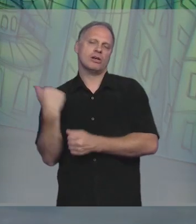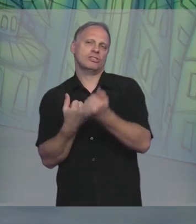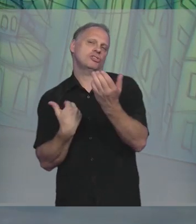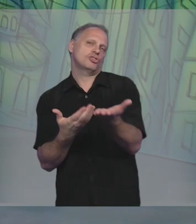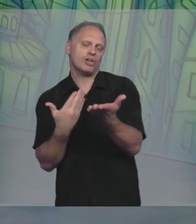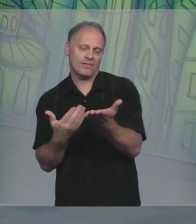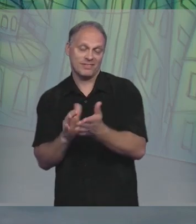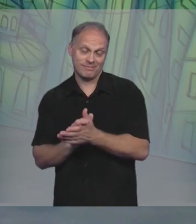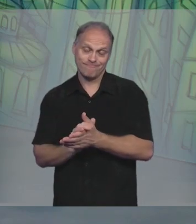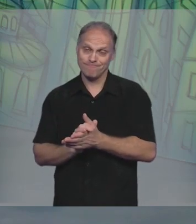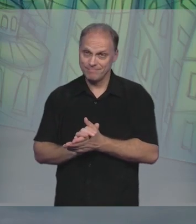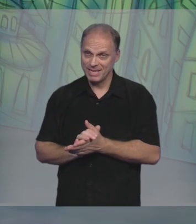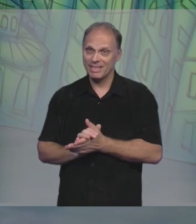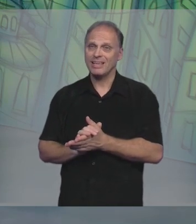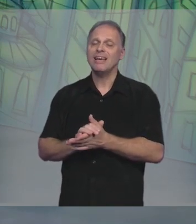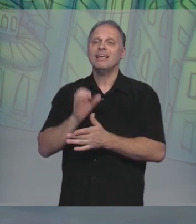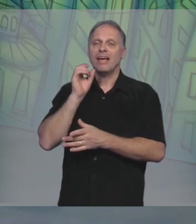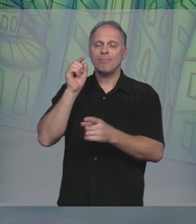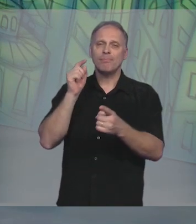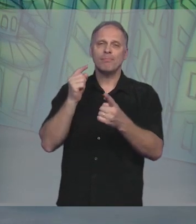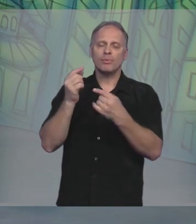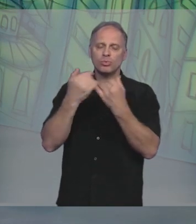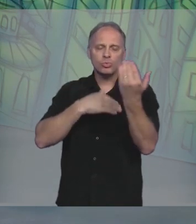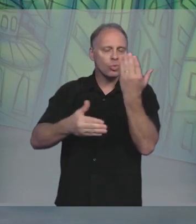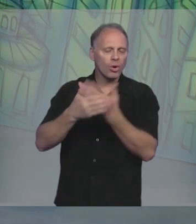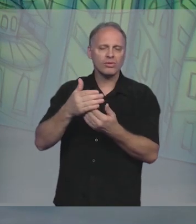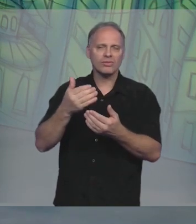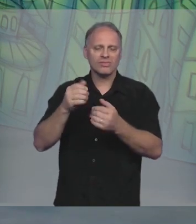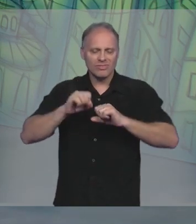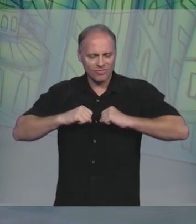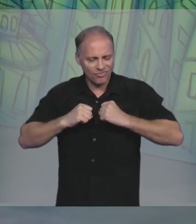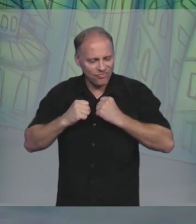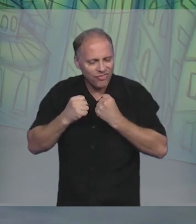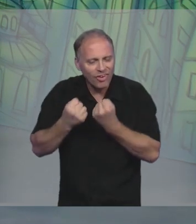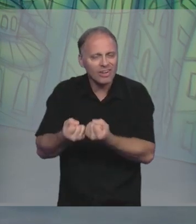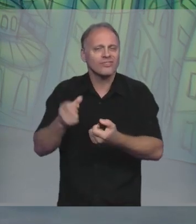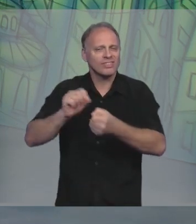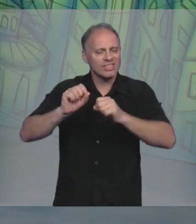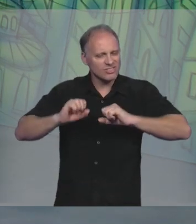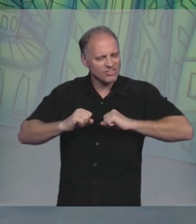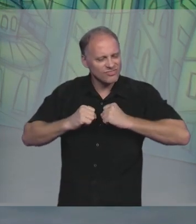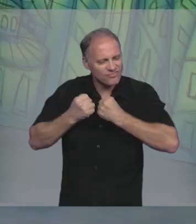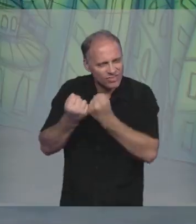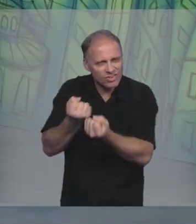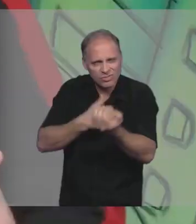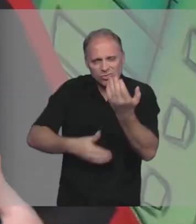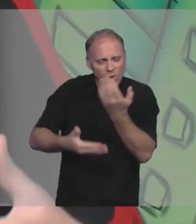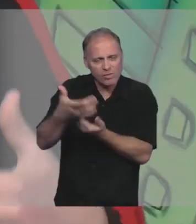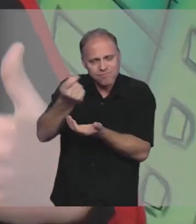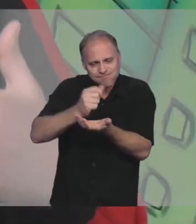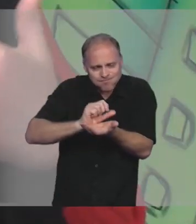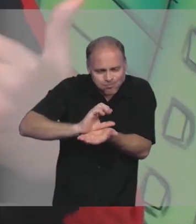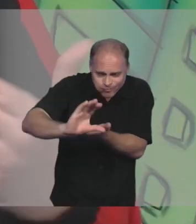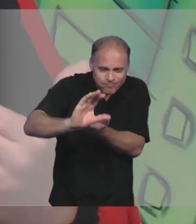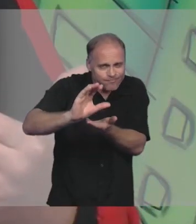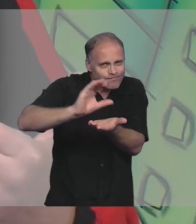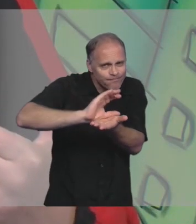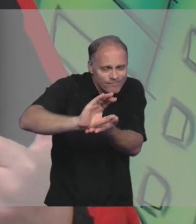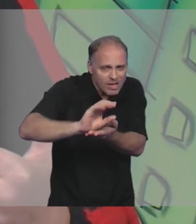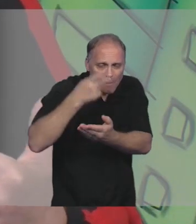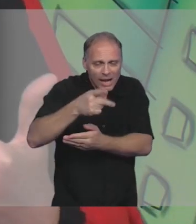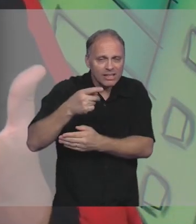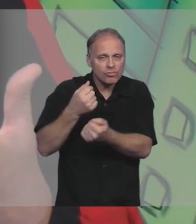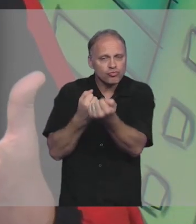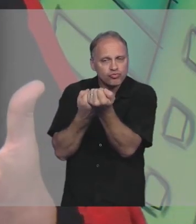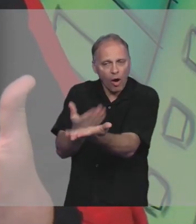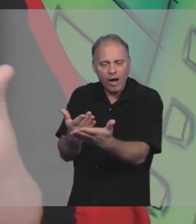ao invés de a gente estar fazendo todos os esforços, todo o investimento para que essa geração,